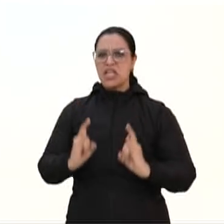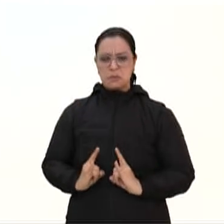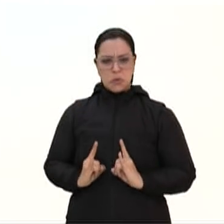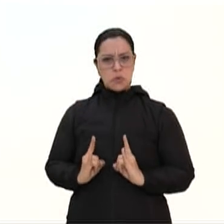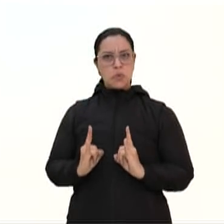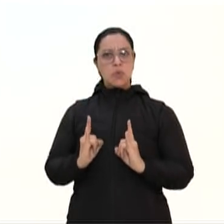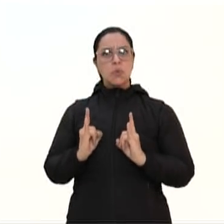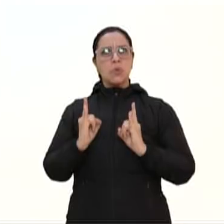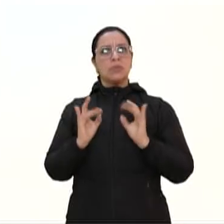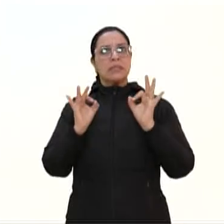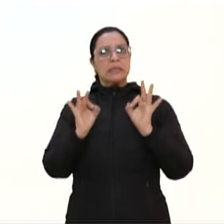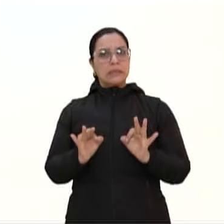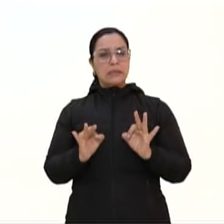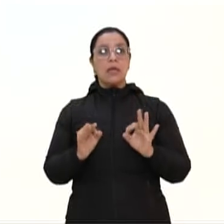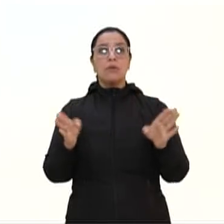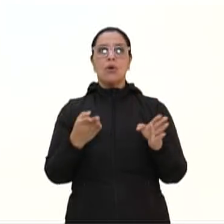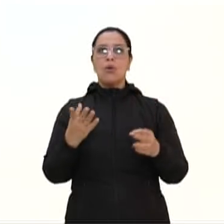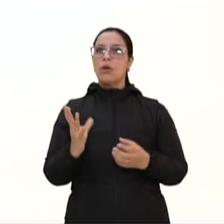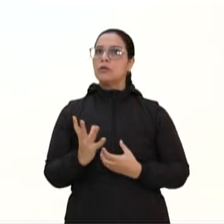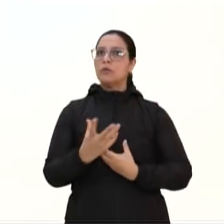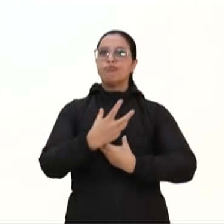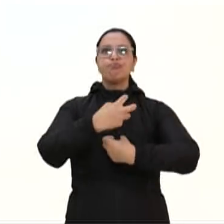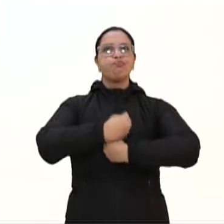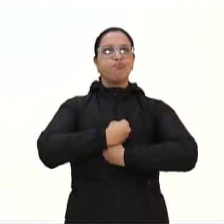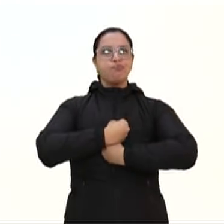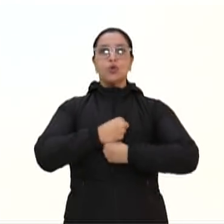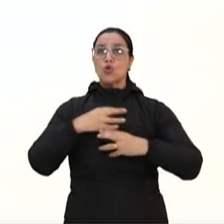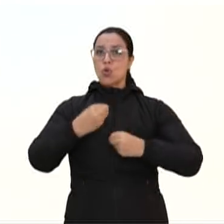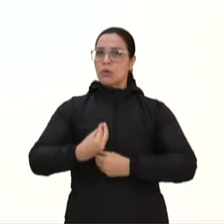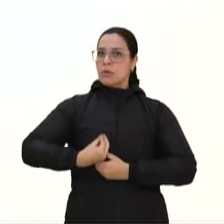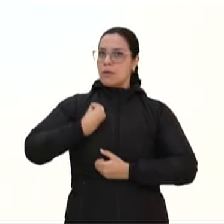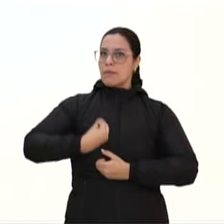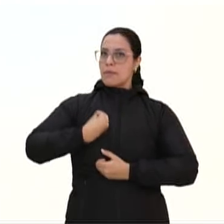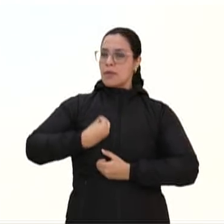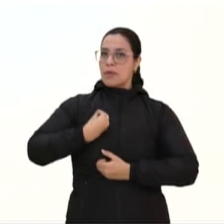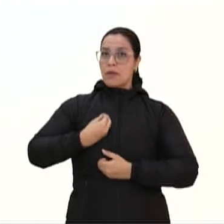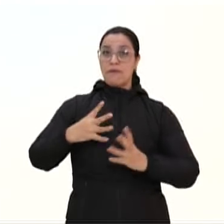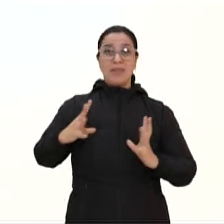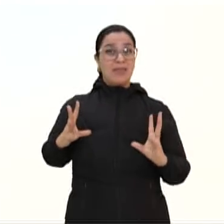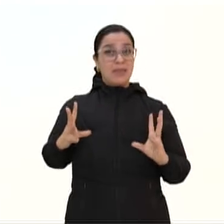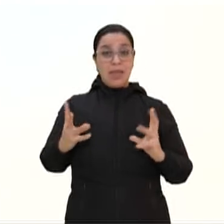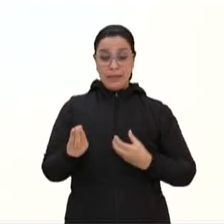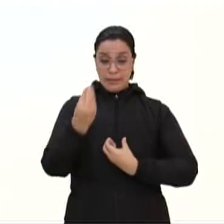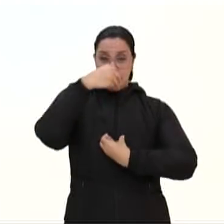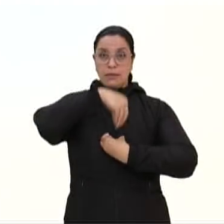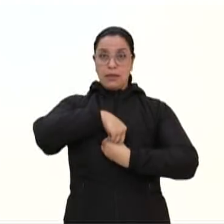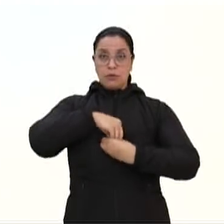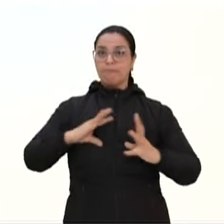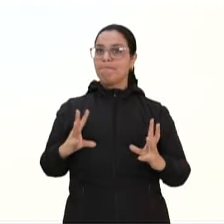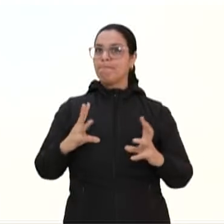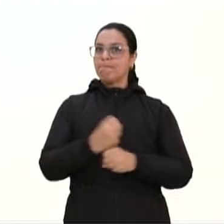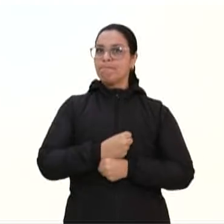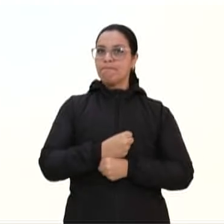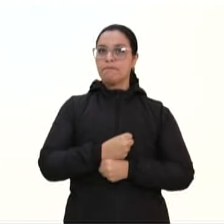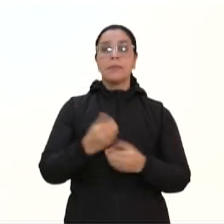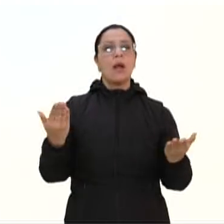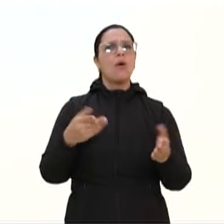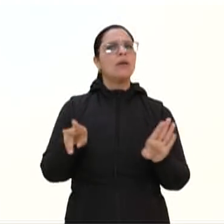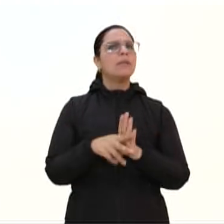Mais um quiz. Leia e analise esse trecho do escritor Eça de Queiroz, grande Eça de